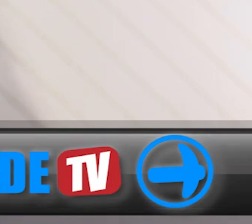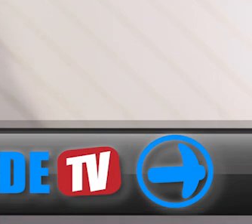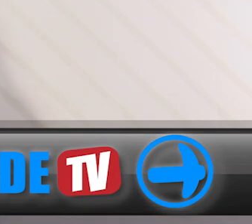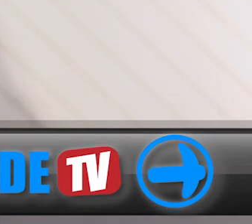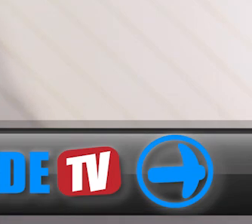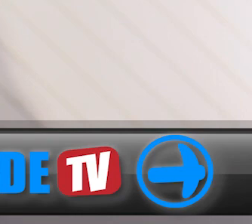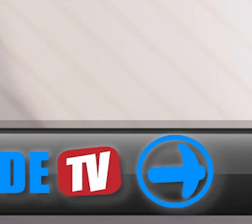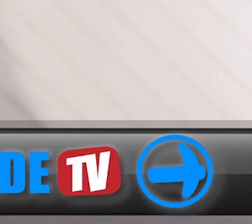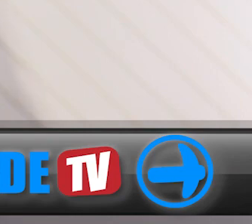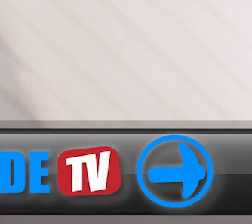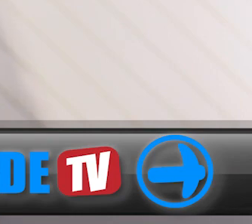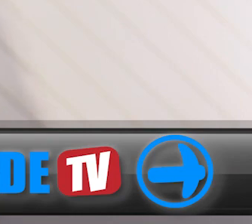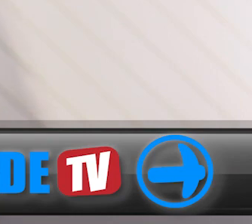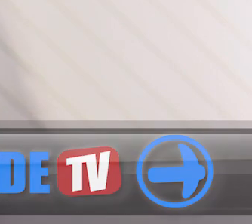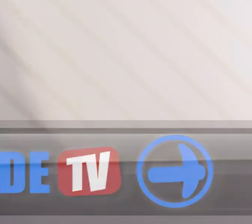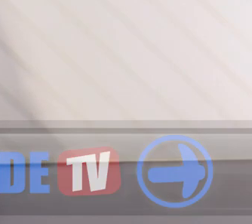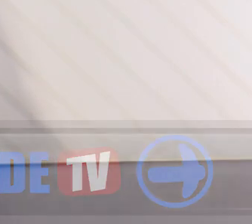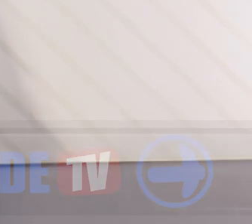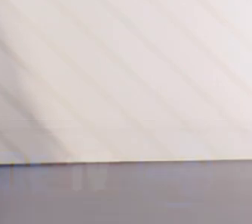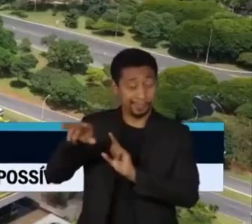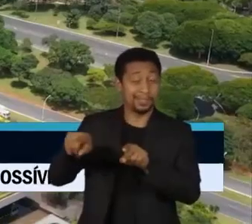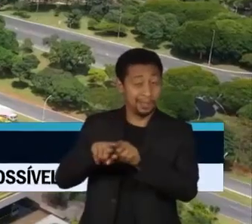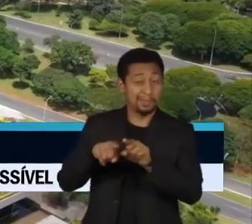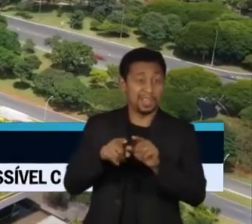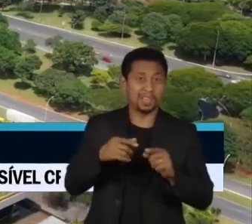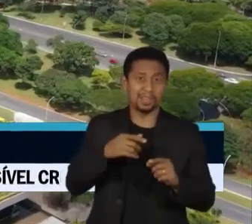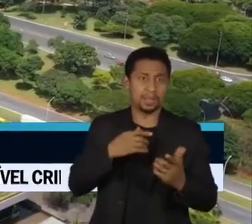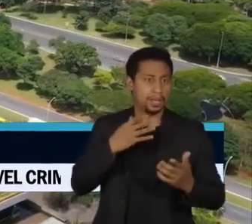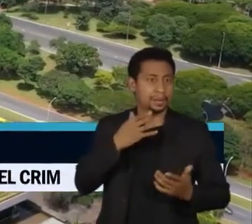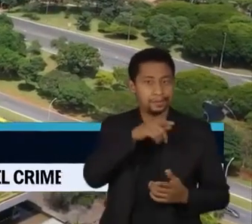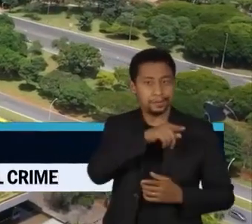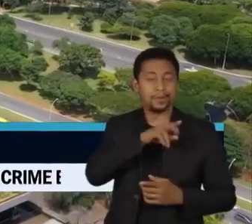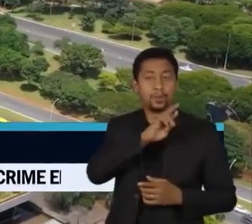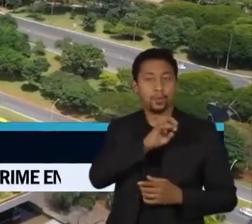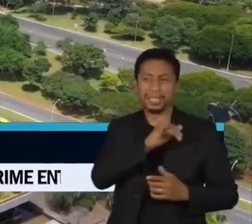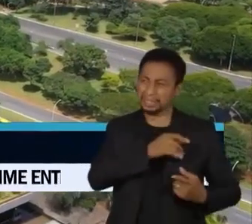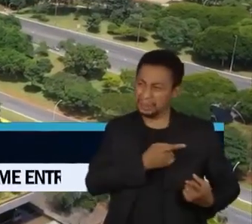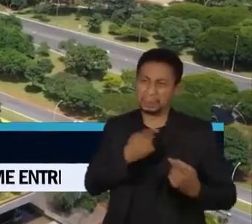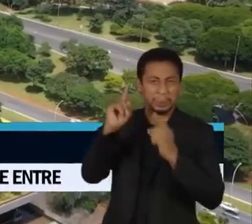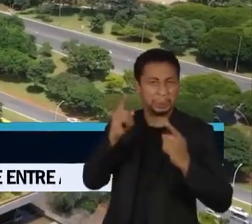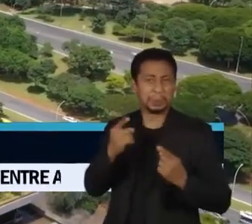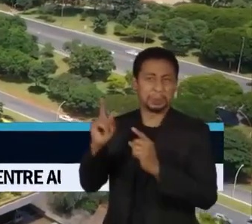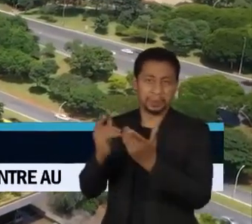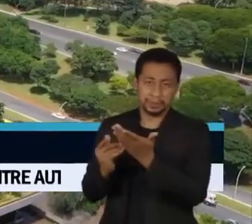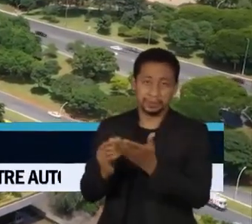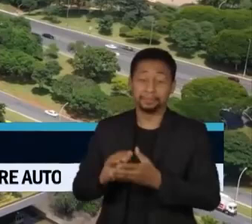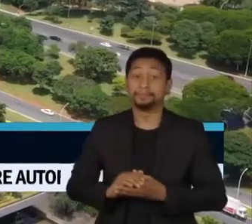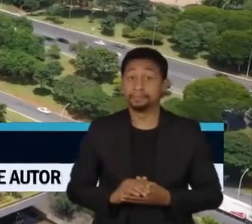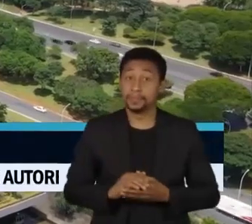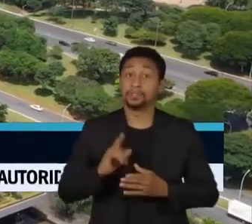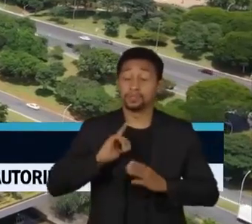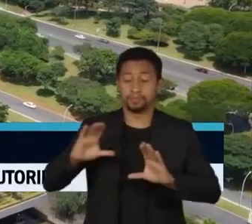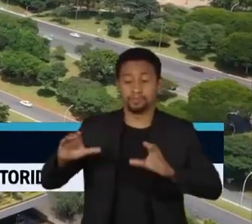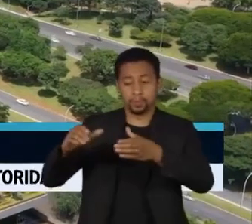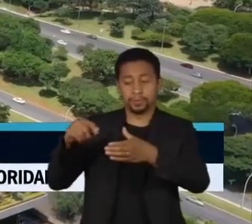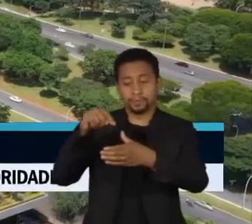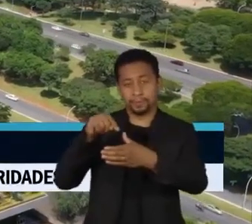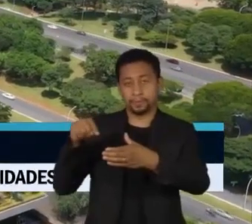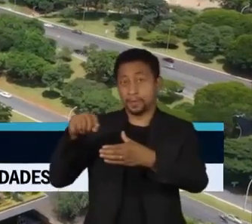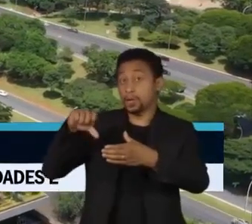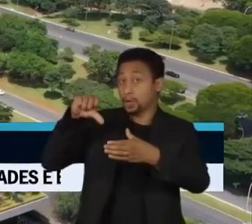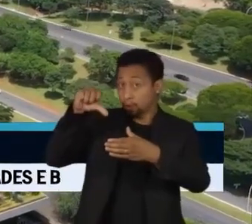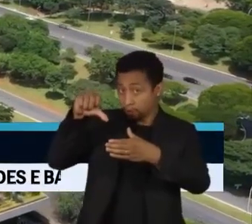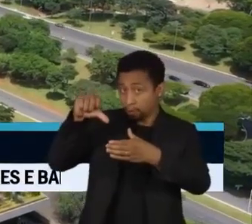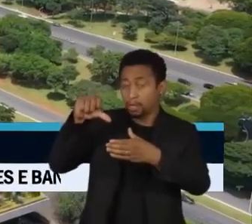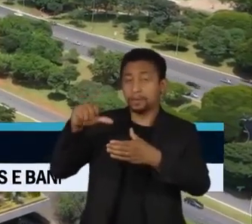janeiro de 2017. A decisão foi por unanimidade dos 9 componentes do